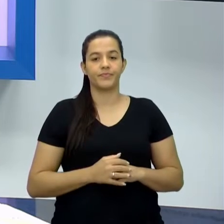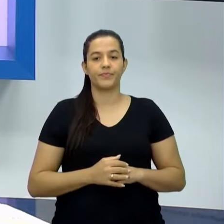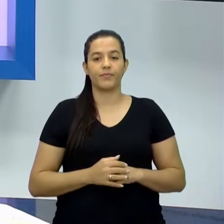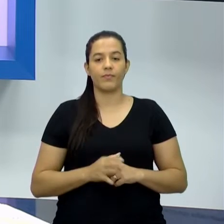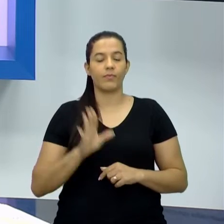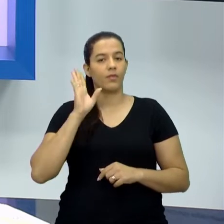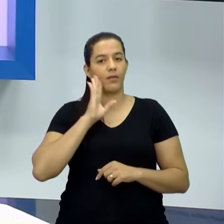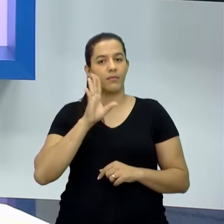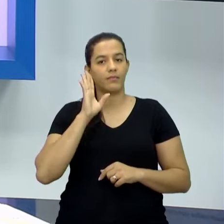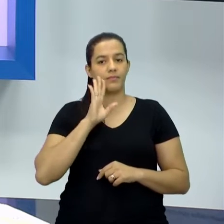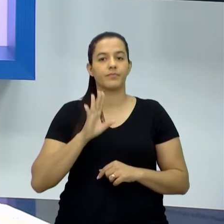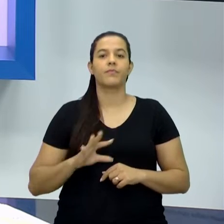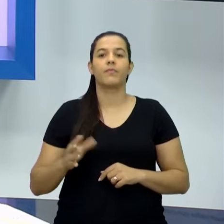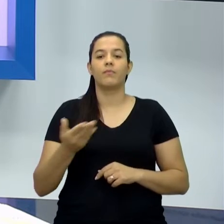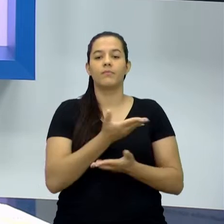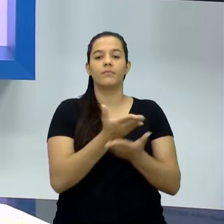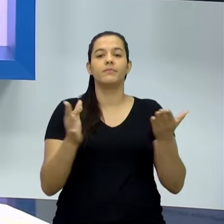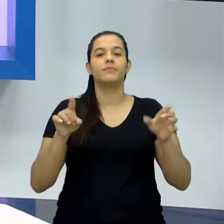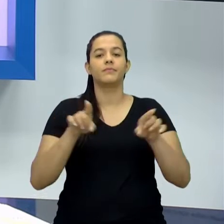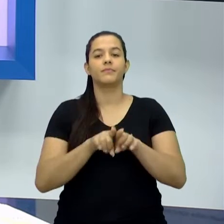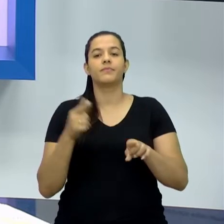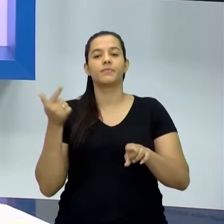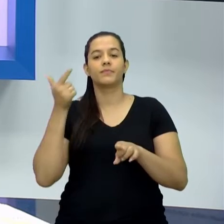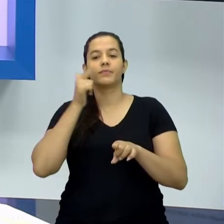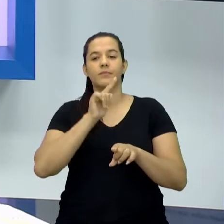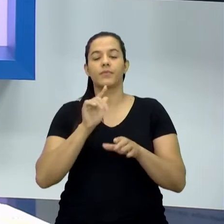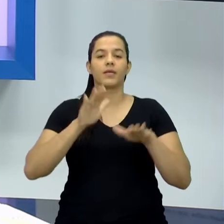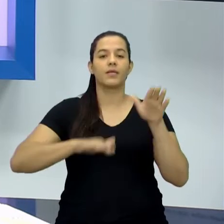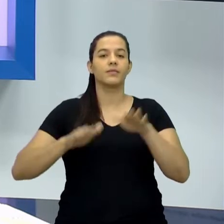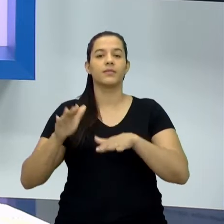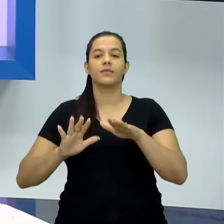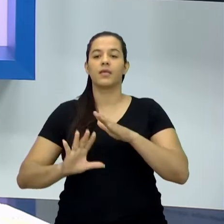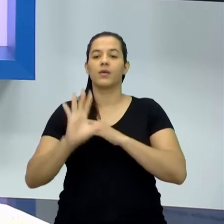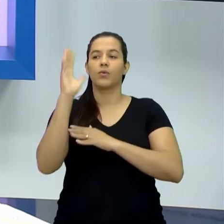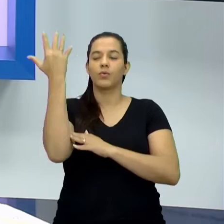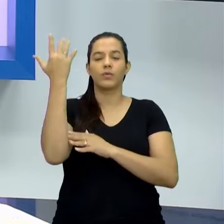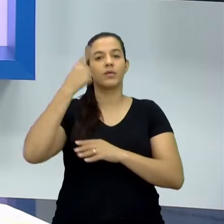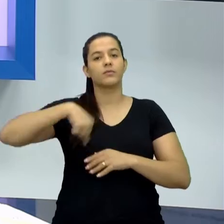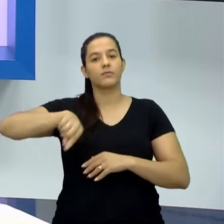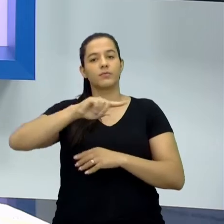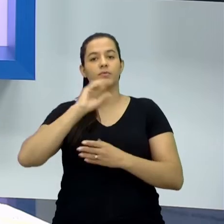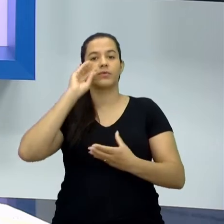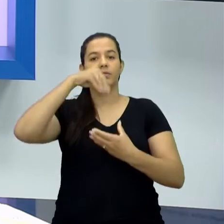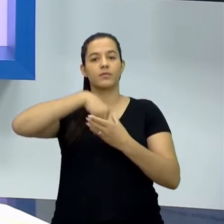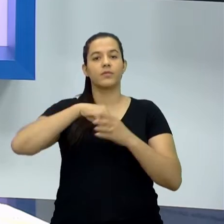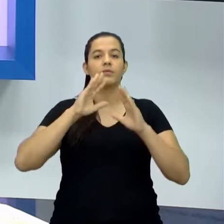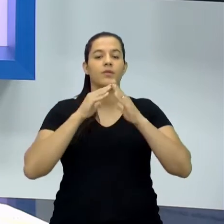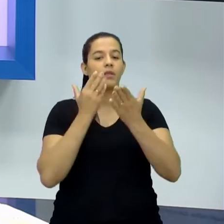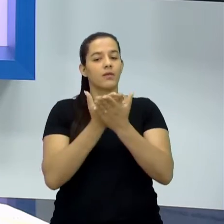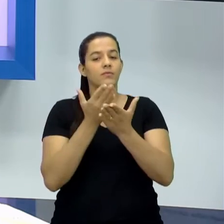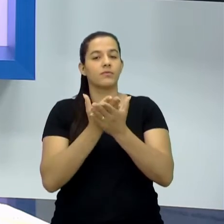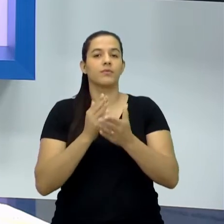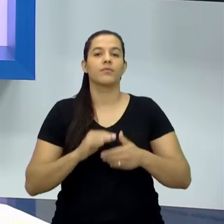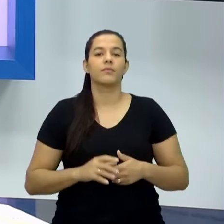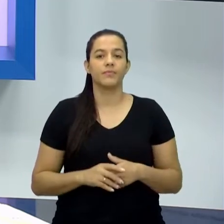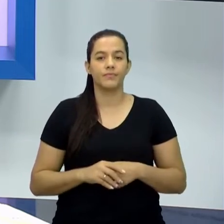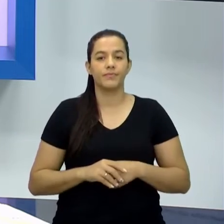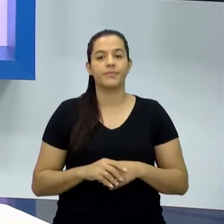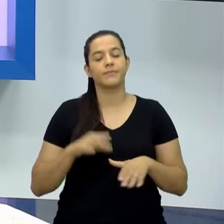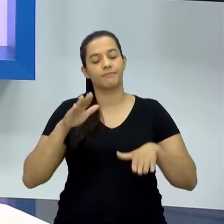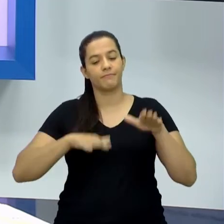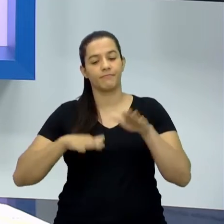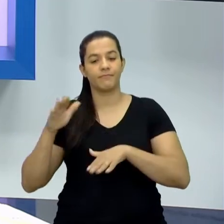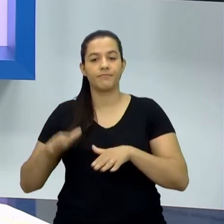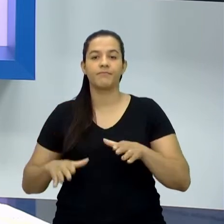bem bacana, até porque a gente passa por isso também na escola, infelizmente. Nós passamos por isso